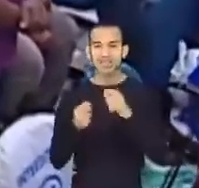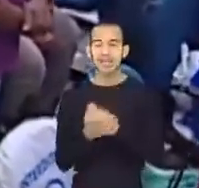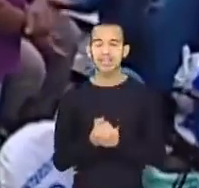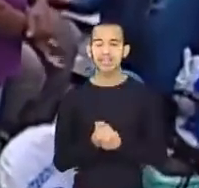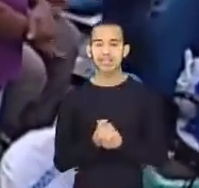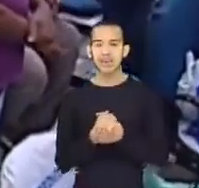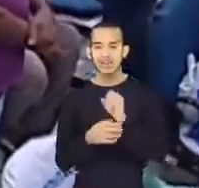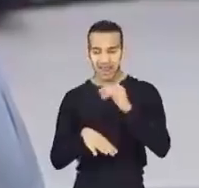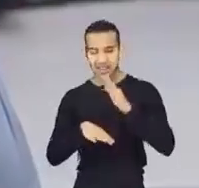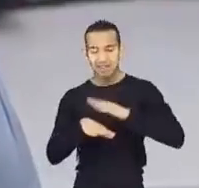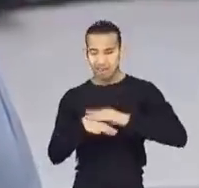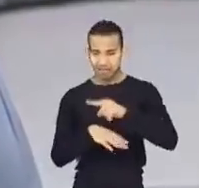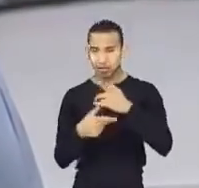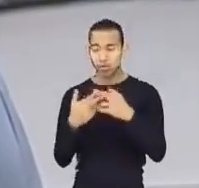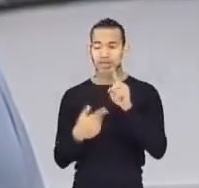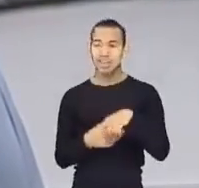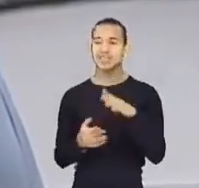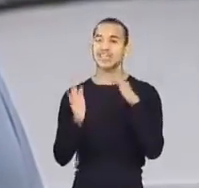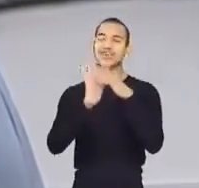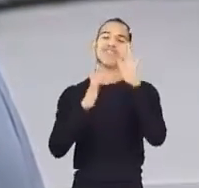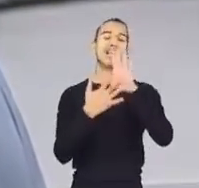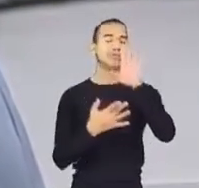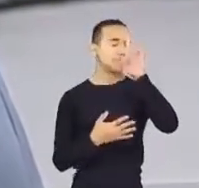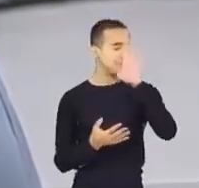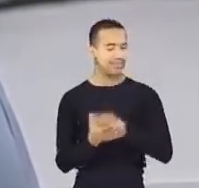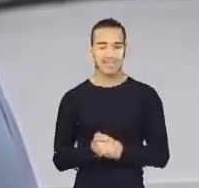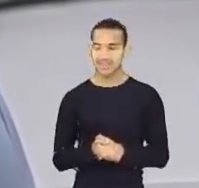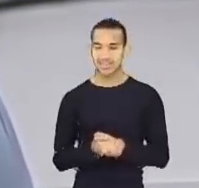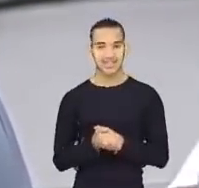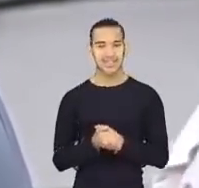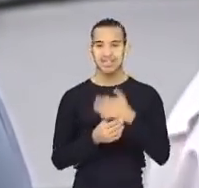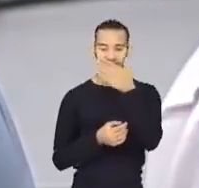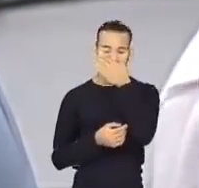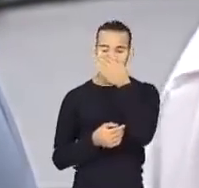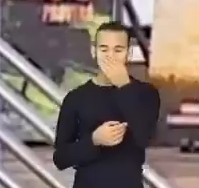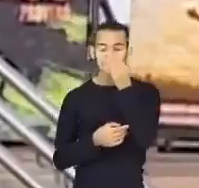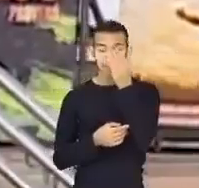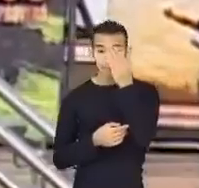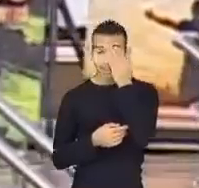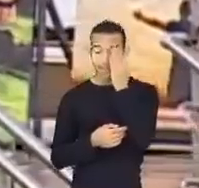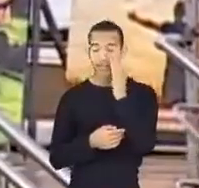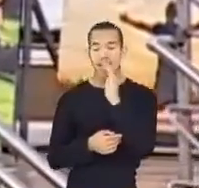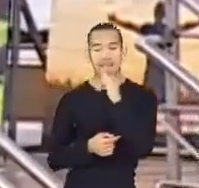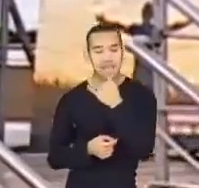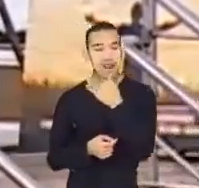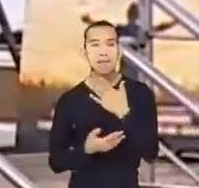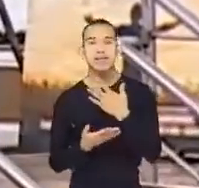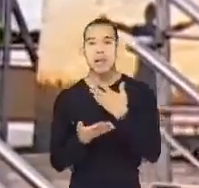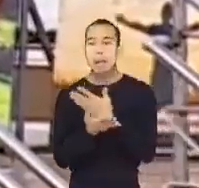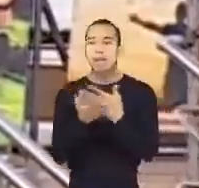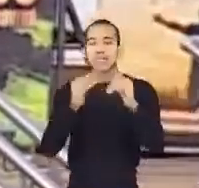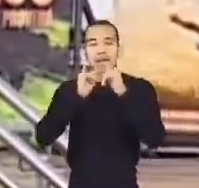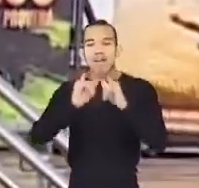gente faz um negócio desse, Jesus Cristo. Aí botaram lá, ó, Infelizmente, eu lamento, e já estava com